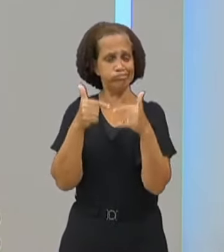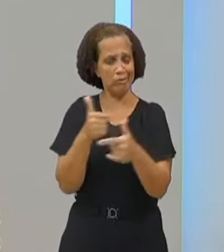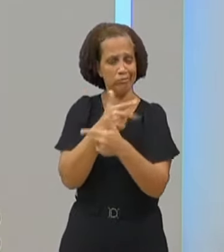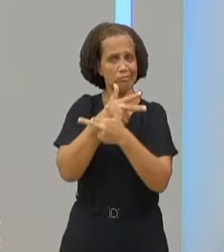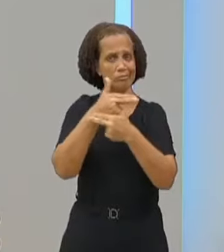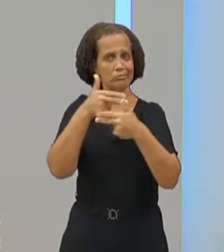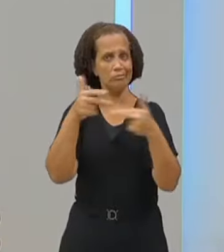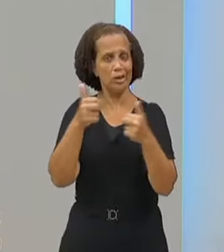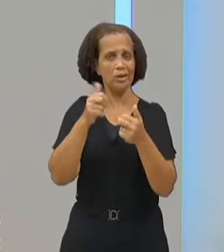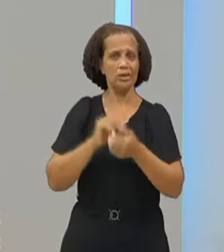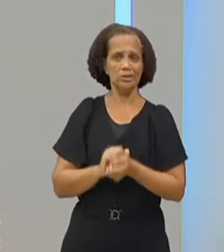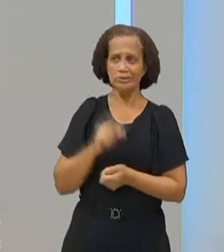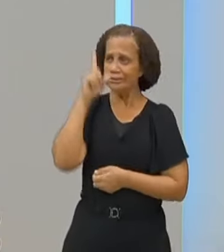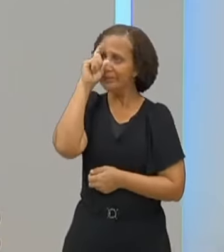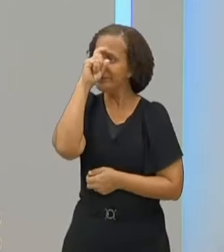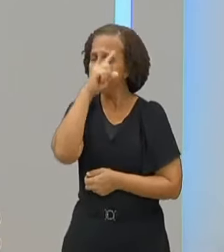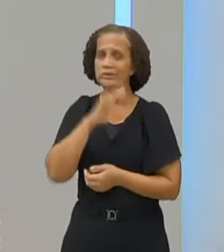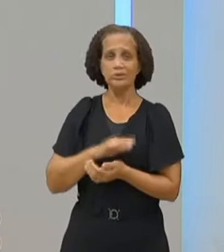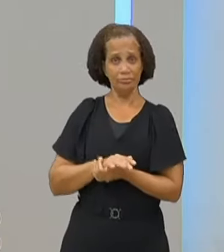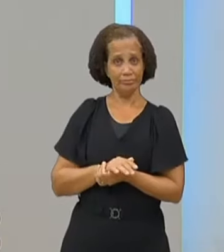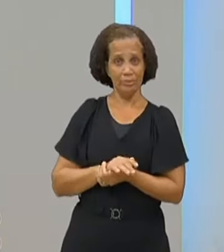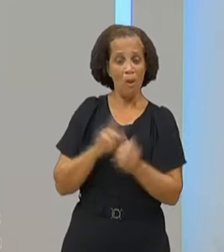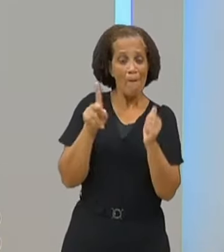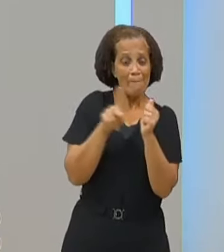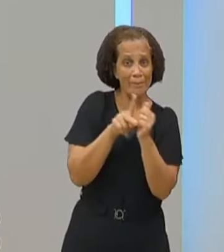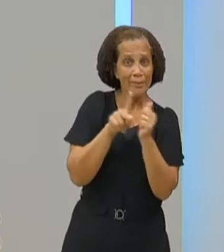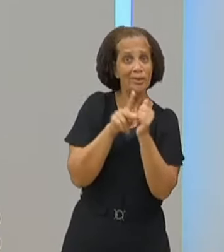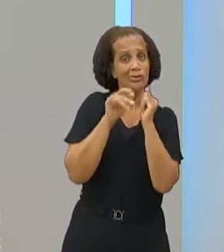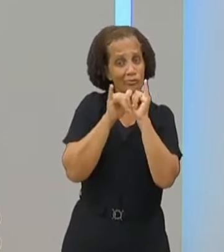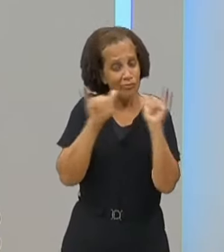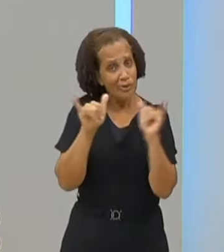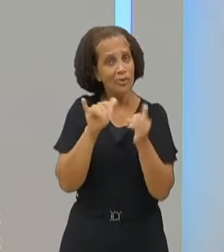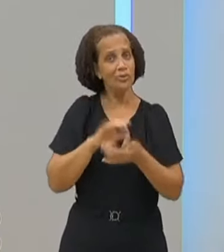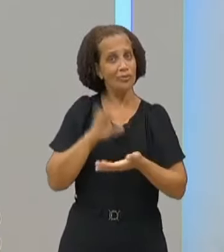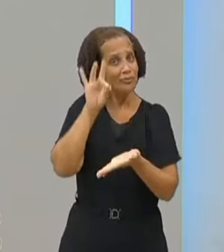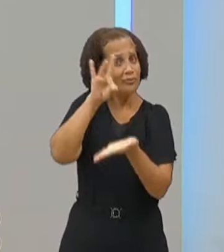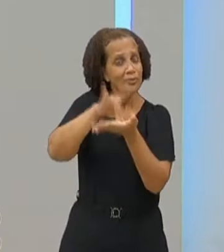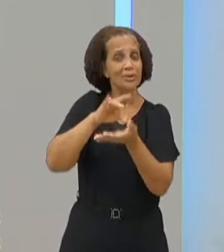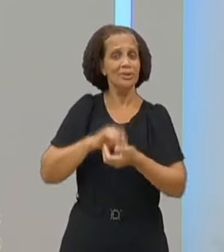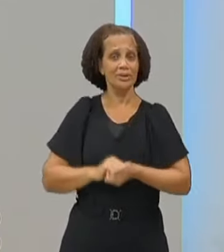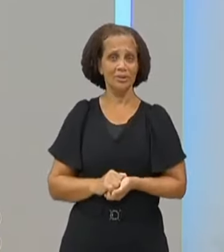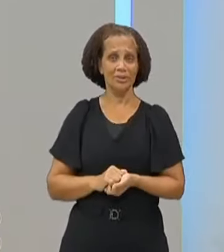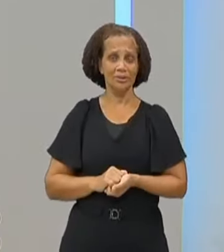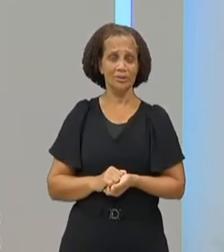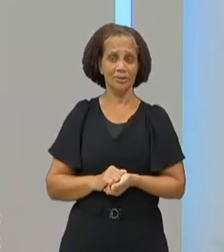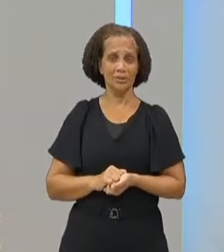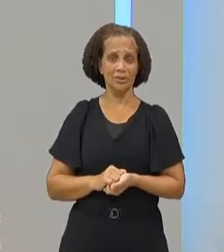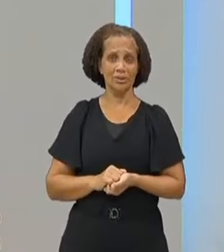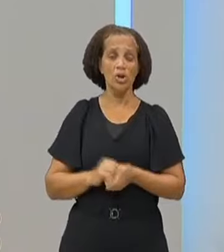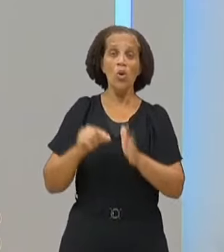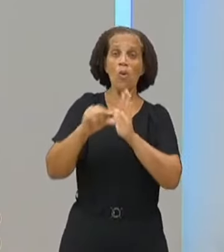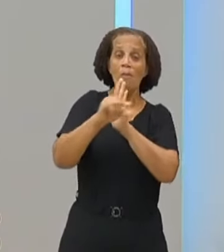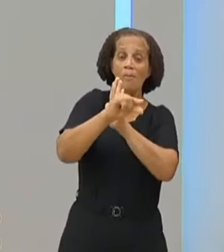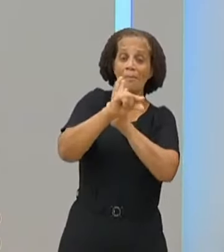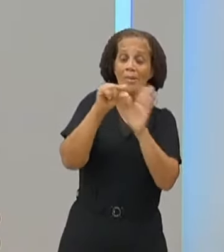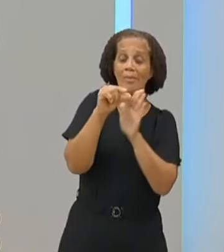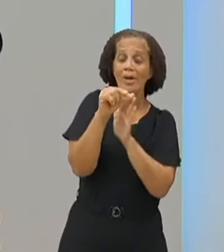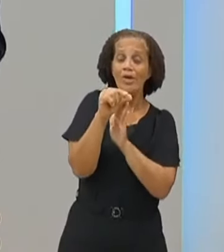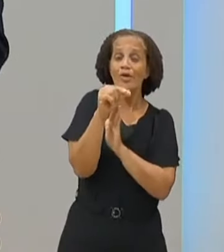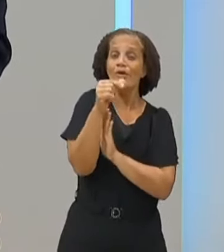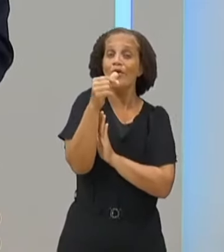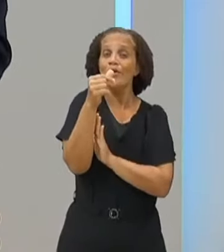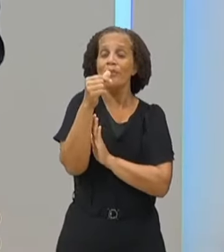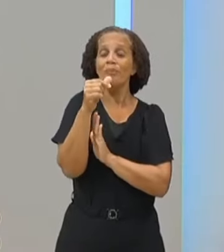situações difíceis. Pedro disse isto, e nós lemos aqui no primeiro versículo da leitura que